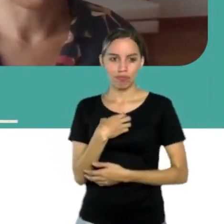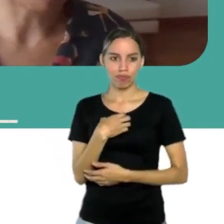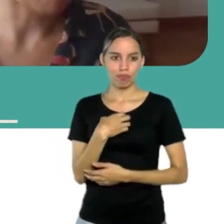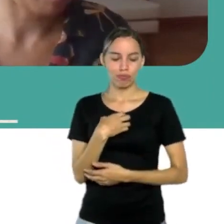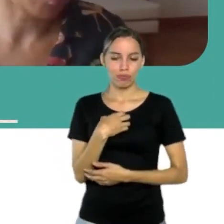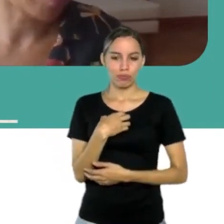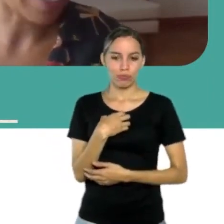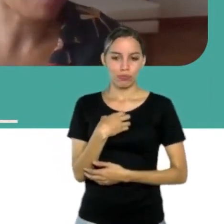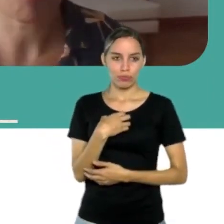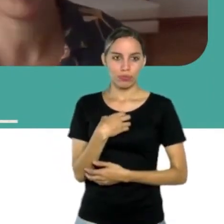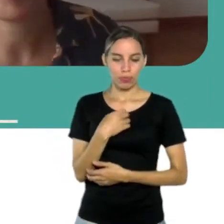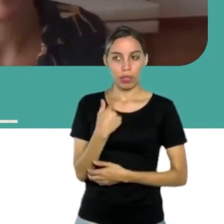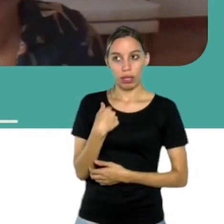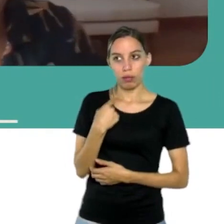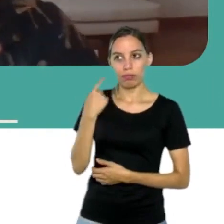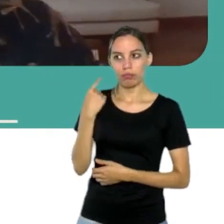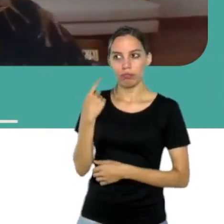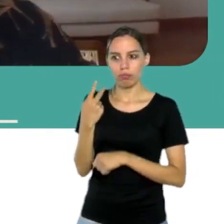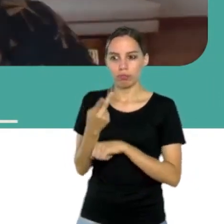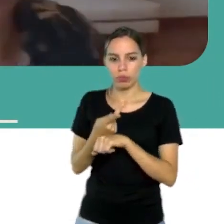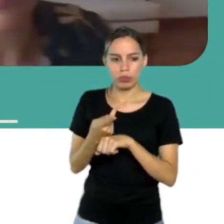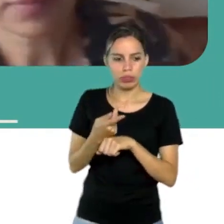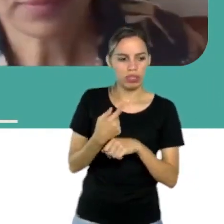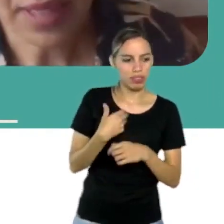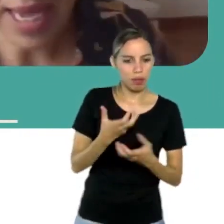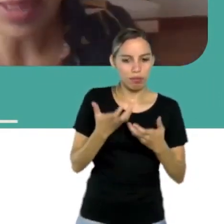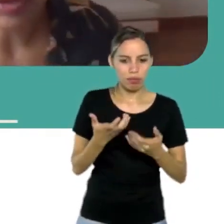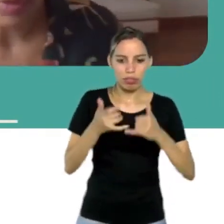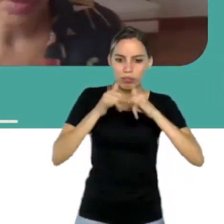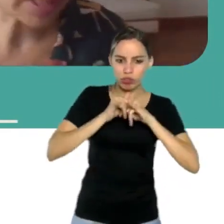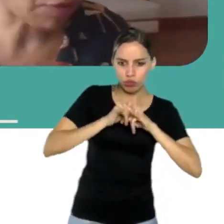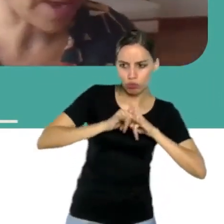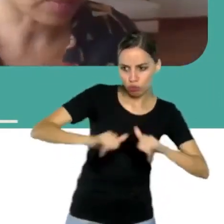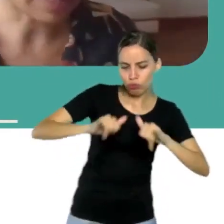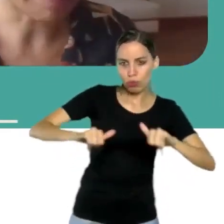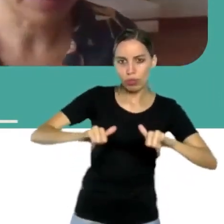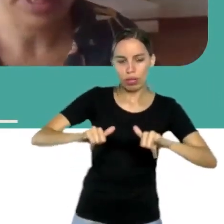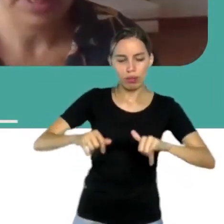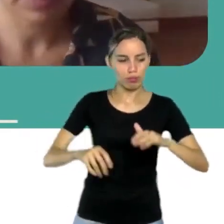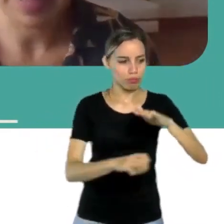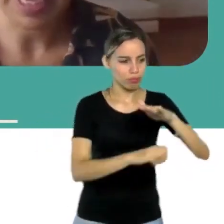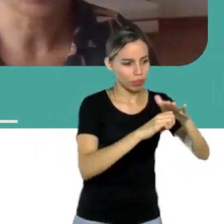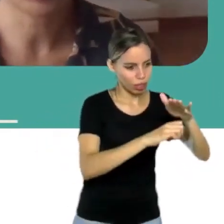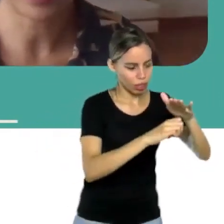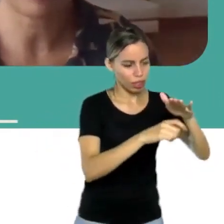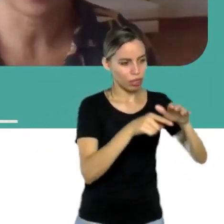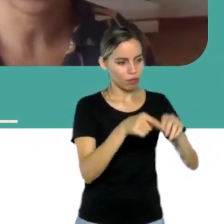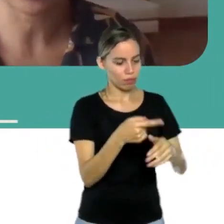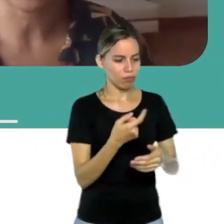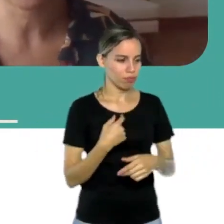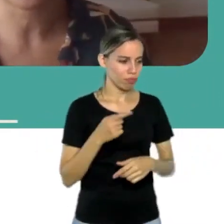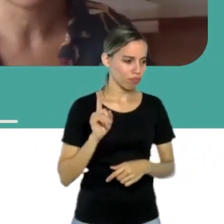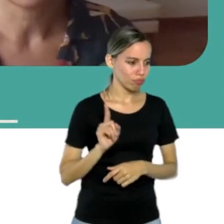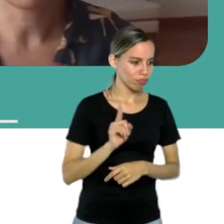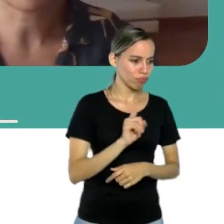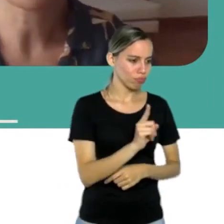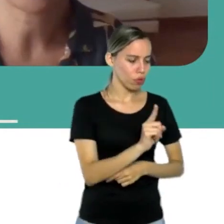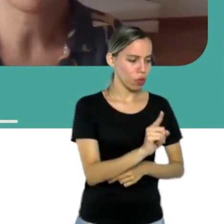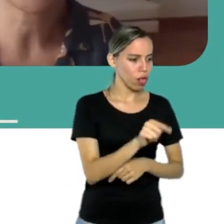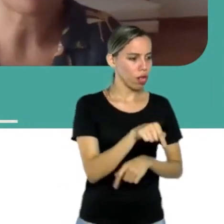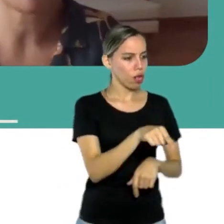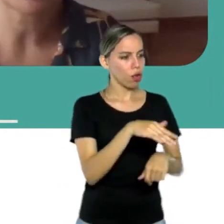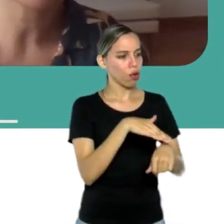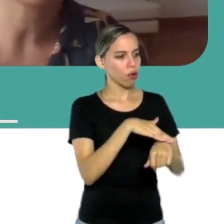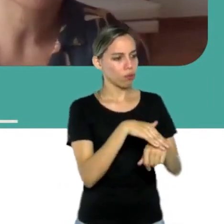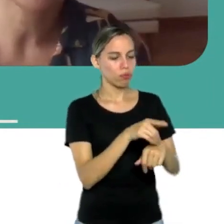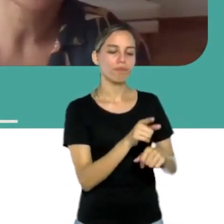Eu fui procurar como publicar, e aí a editora Orutal faz um trabalho que eu também acho muito relevante, assim, porque é uma